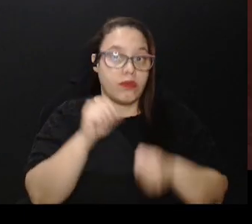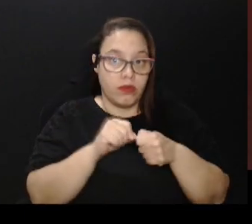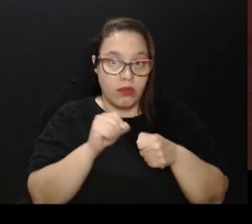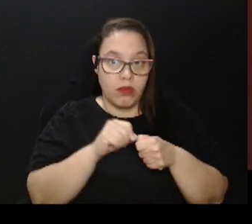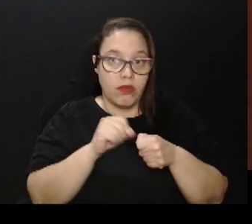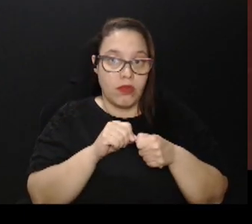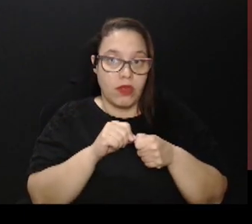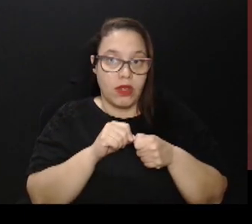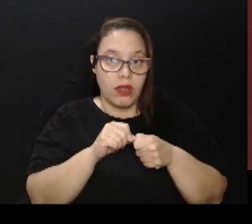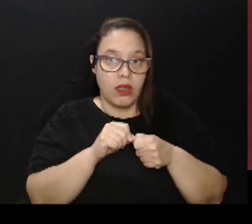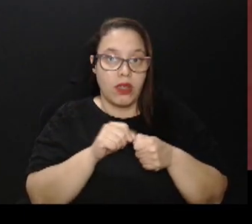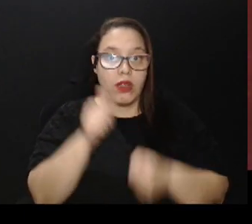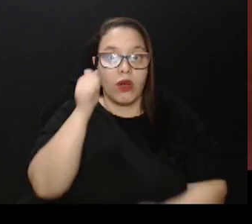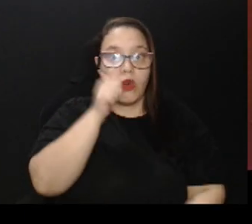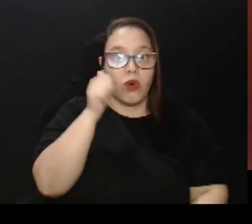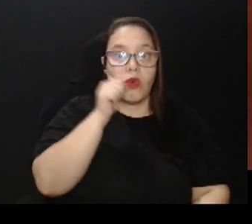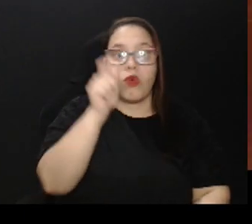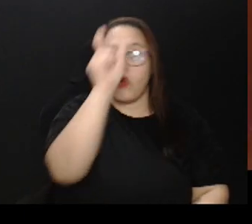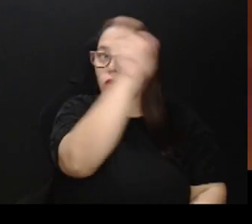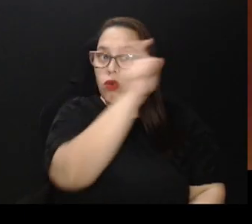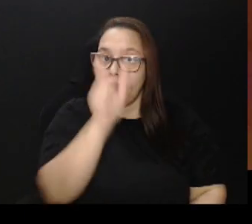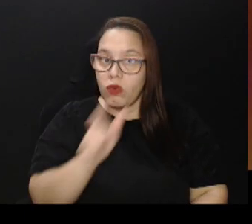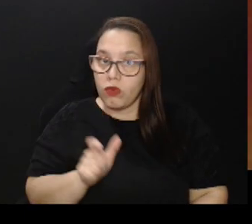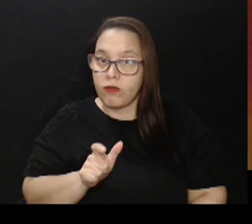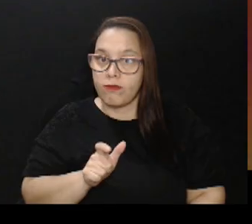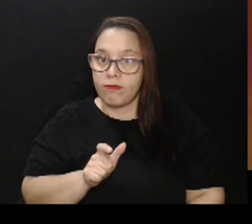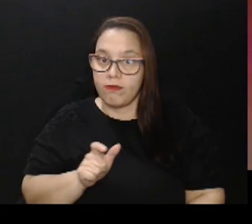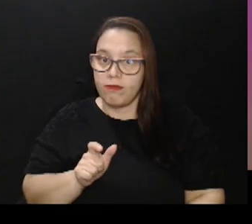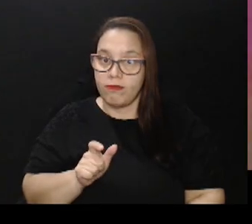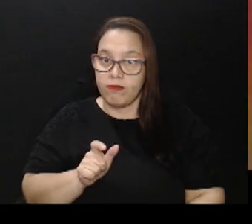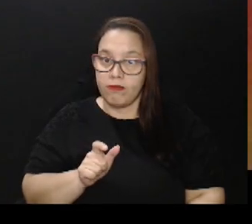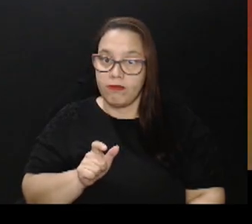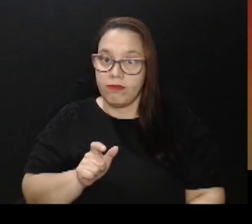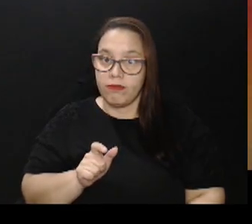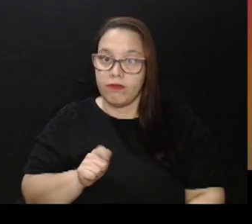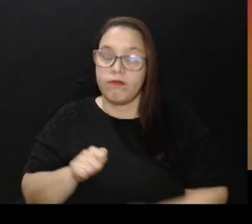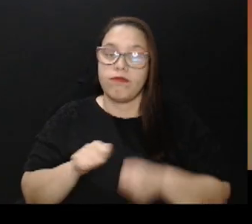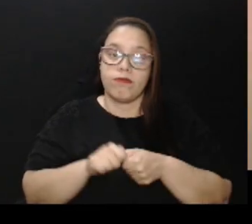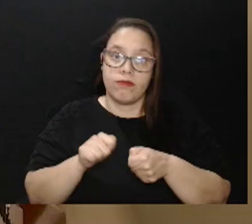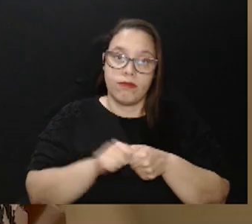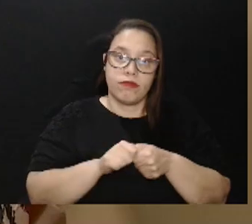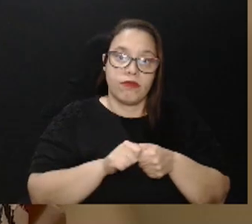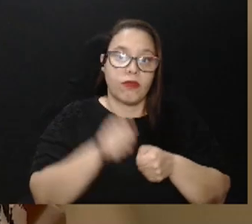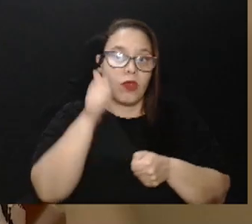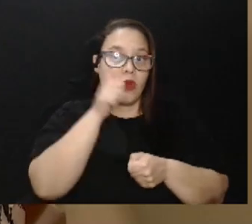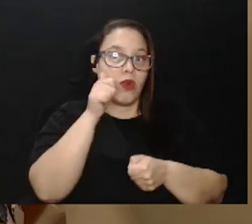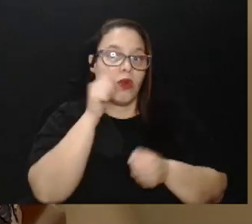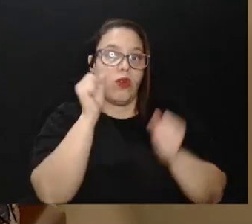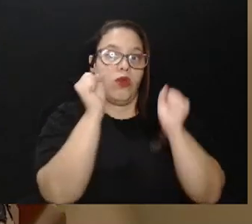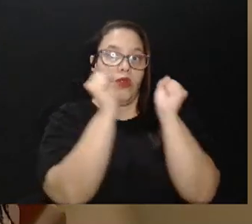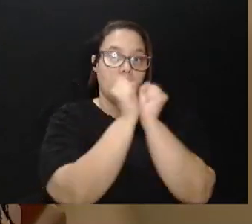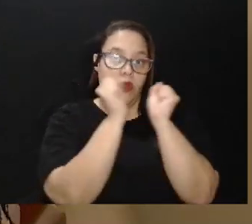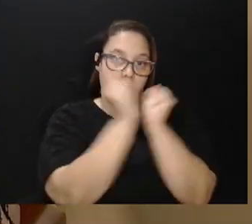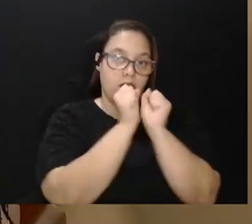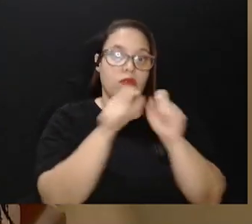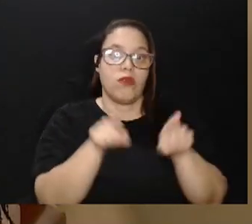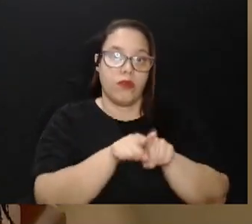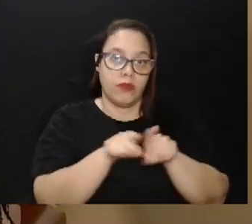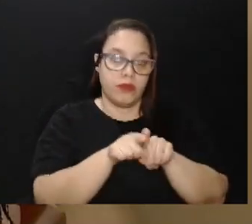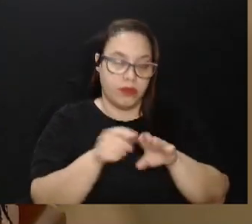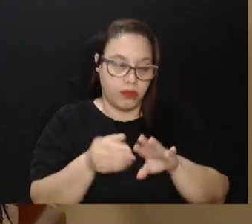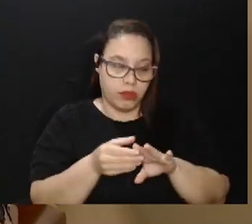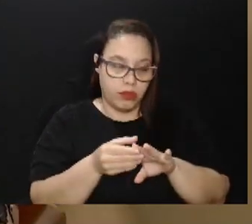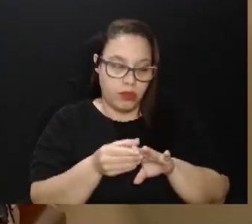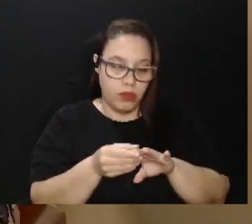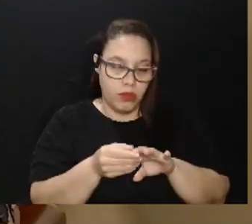italianas o que os faziam com as escravas. Então, só que eles não conseguiram